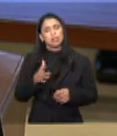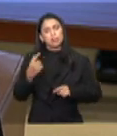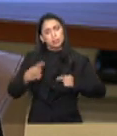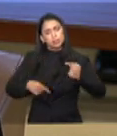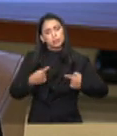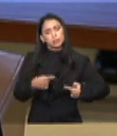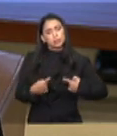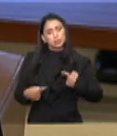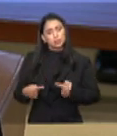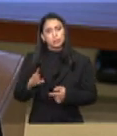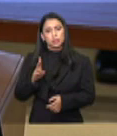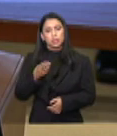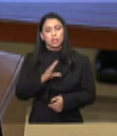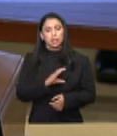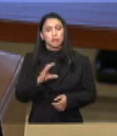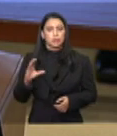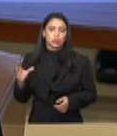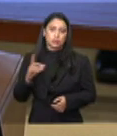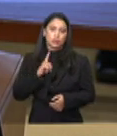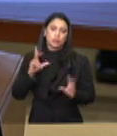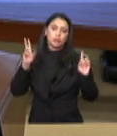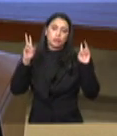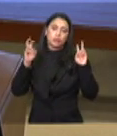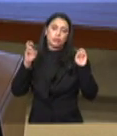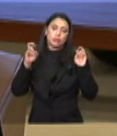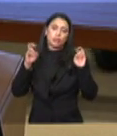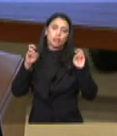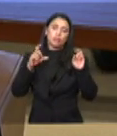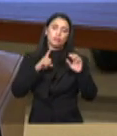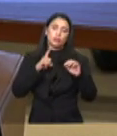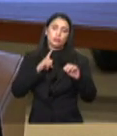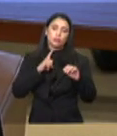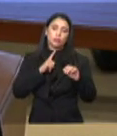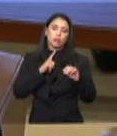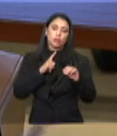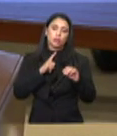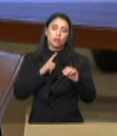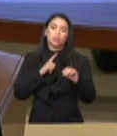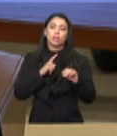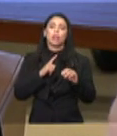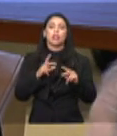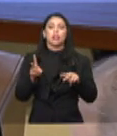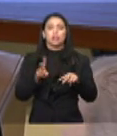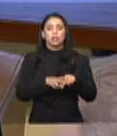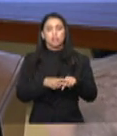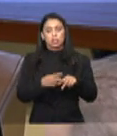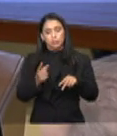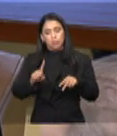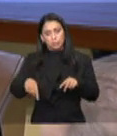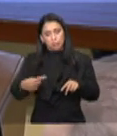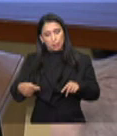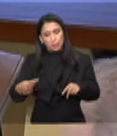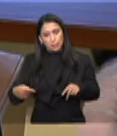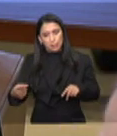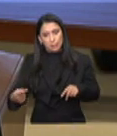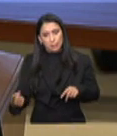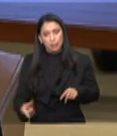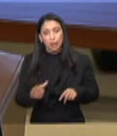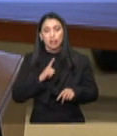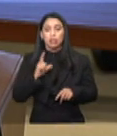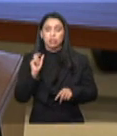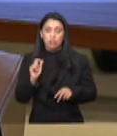exemplo, um habeas corpus sobre a progressão de regime, no qual declaramos a inconstitucionalidade